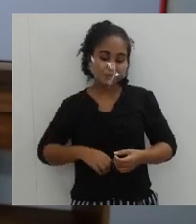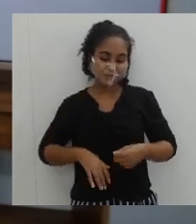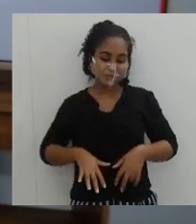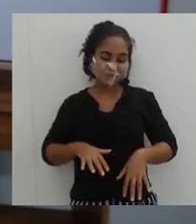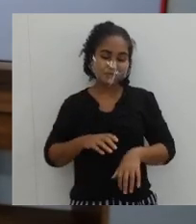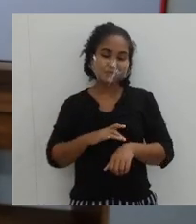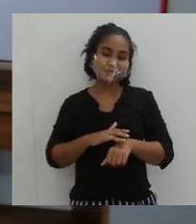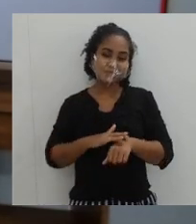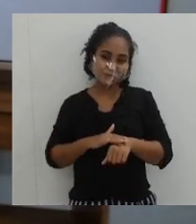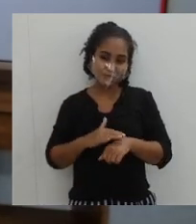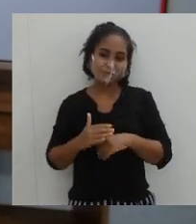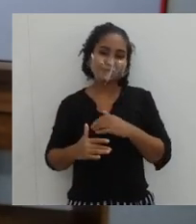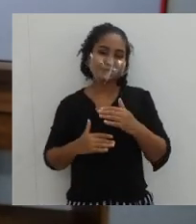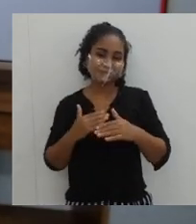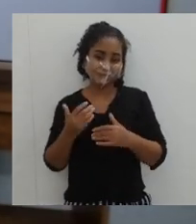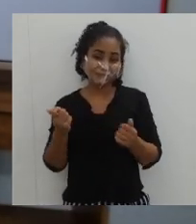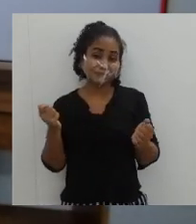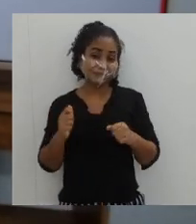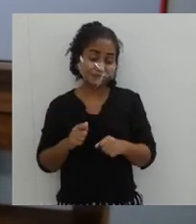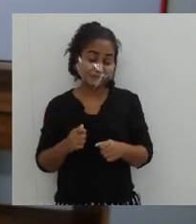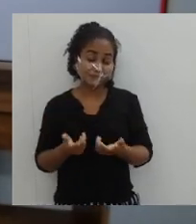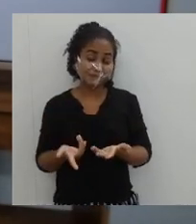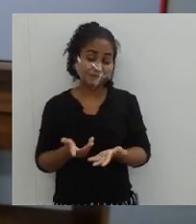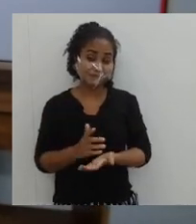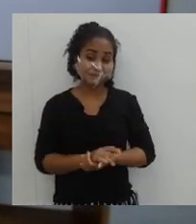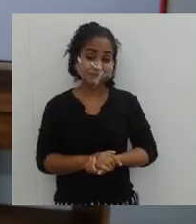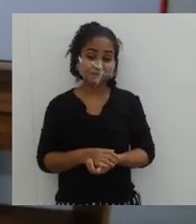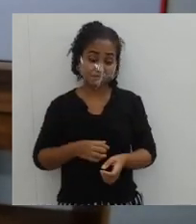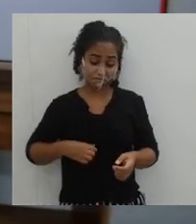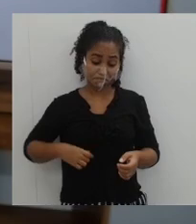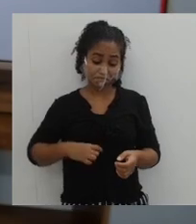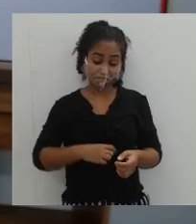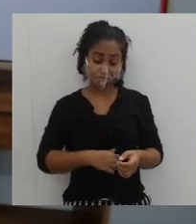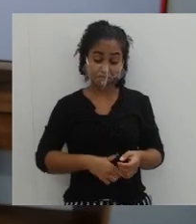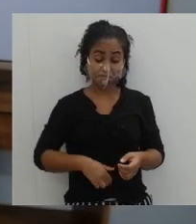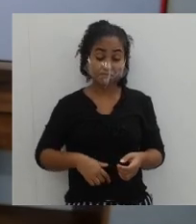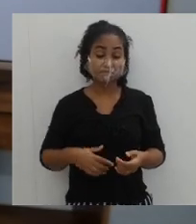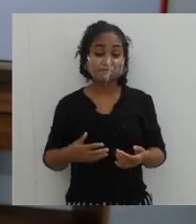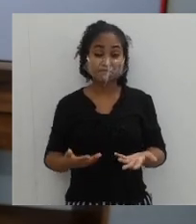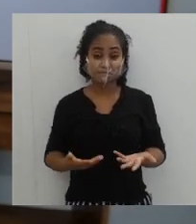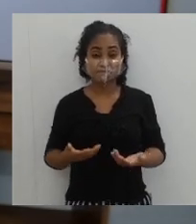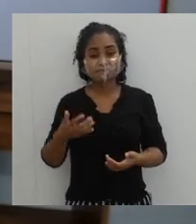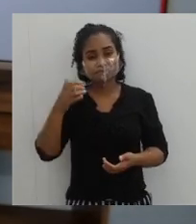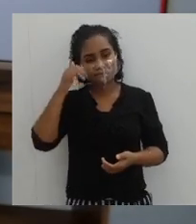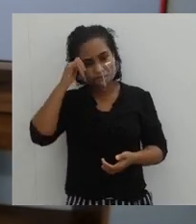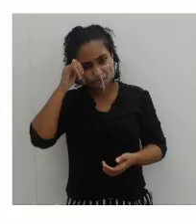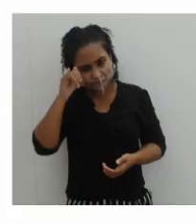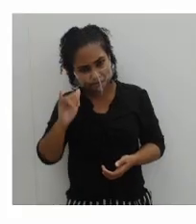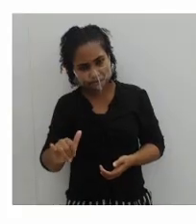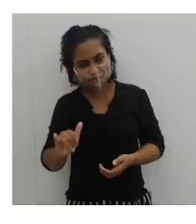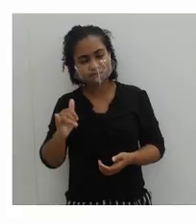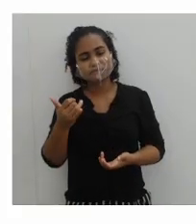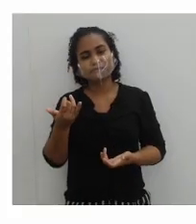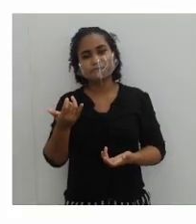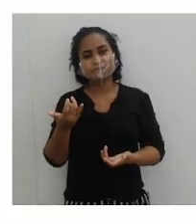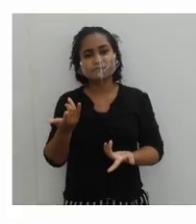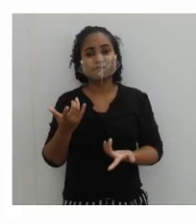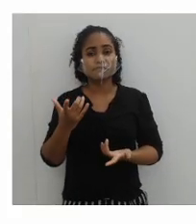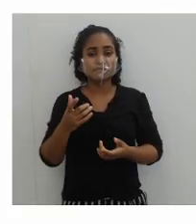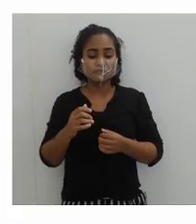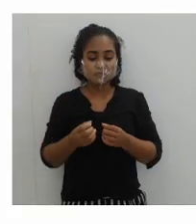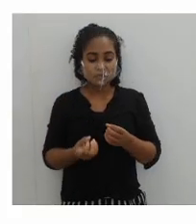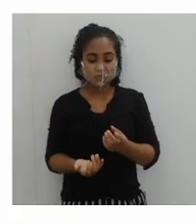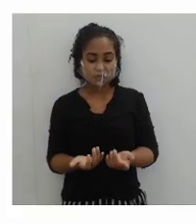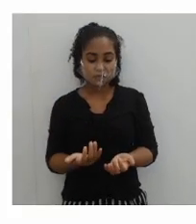e você desenvolver o verme adulto no intestino, tá? Então a prevenção é cozinhar ou assar bem